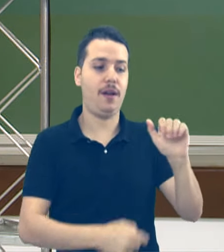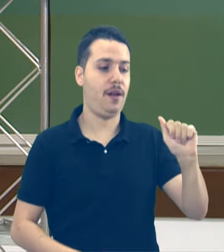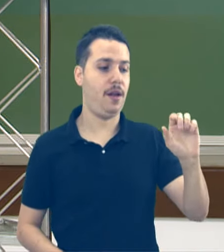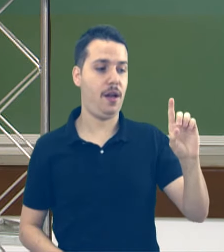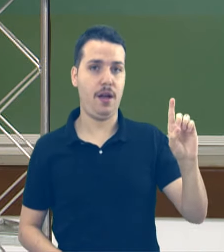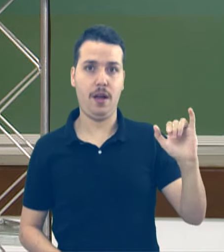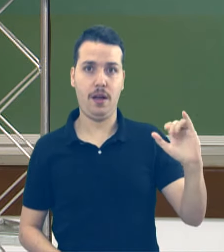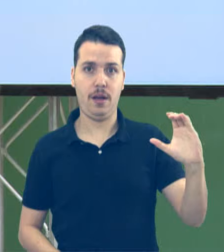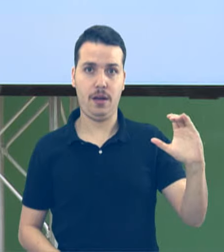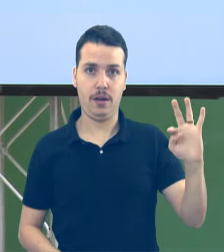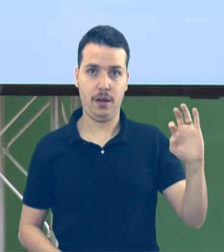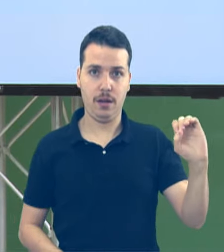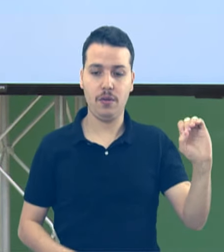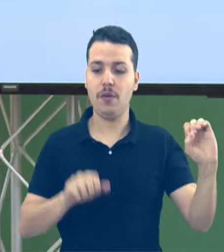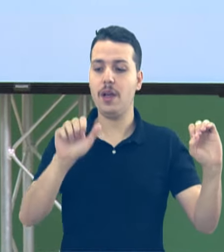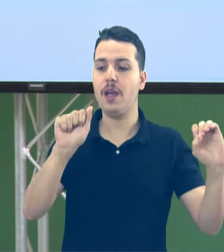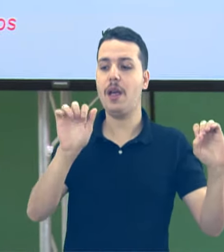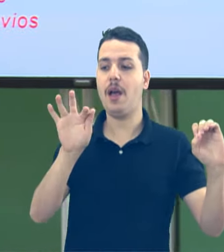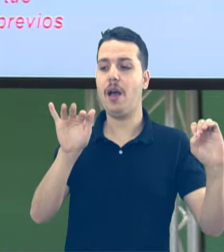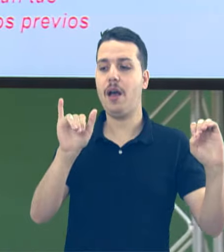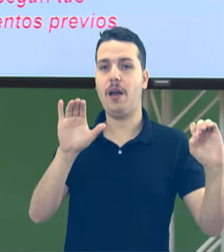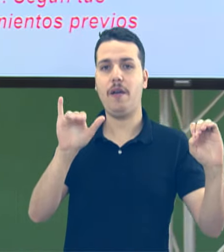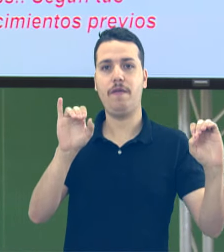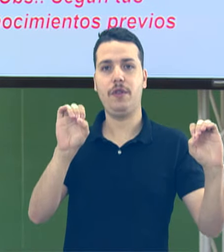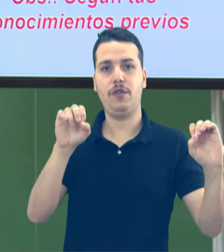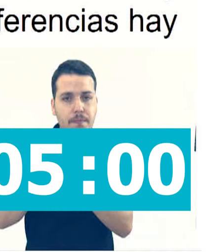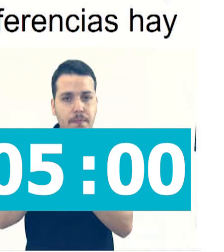um aficionado. Vou dar um tempinho.